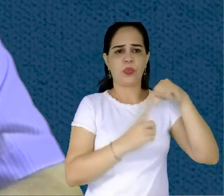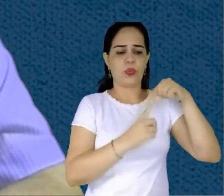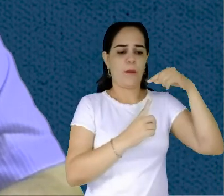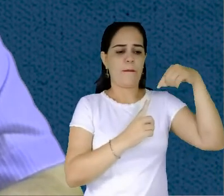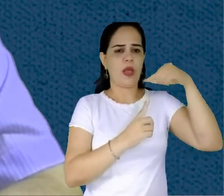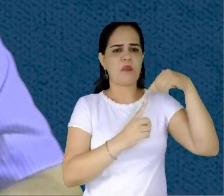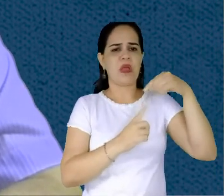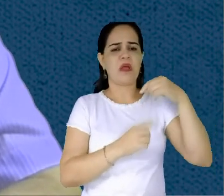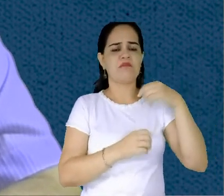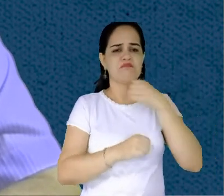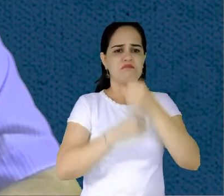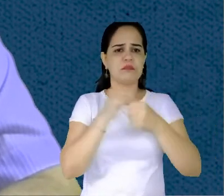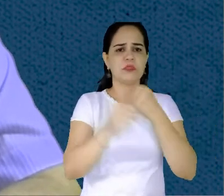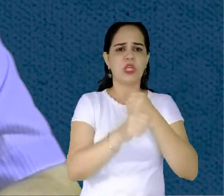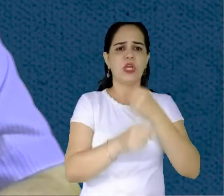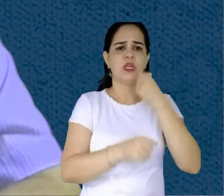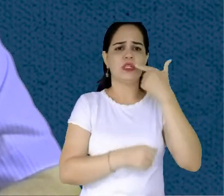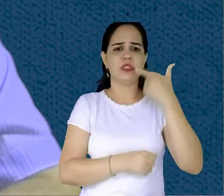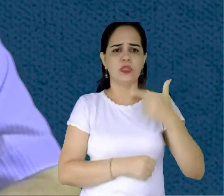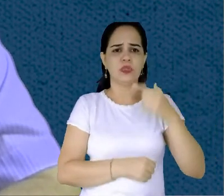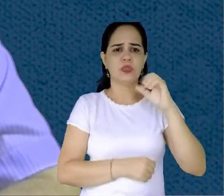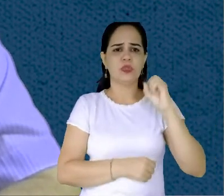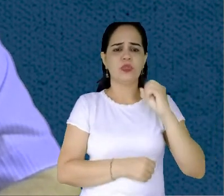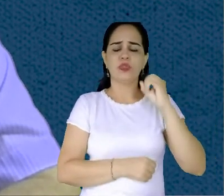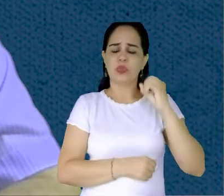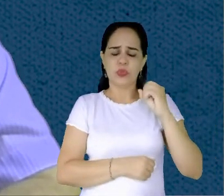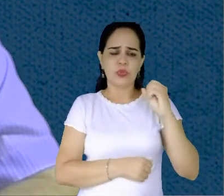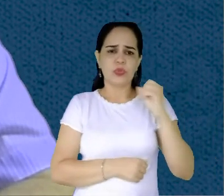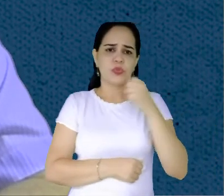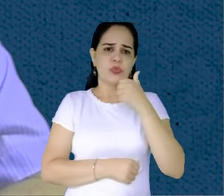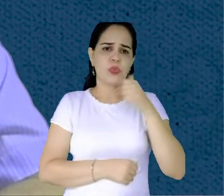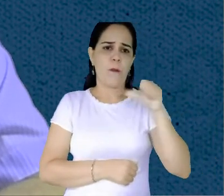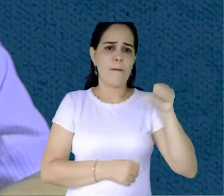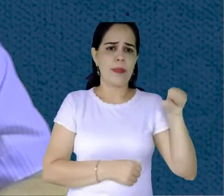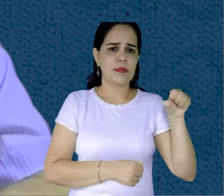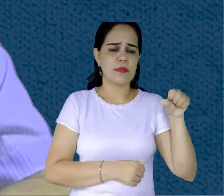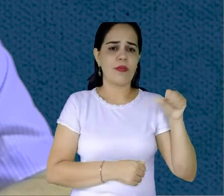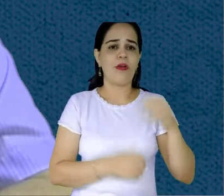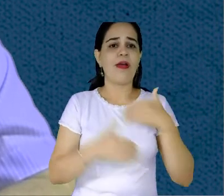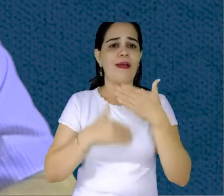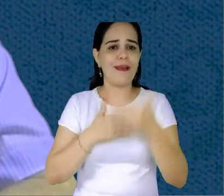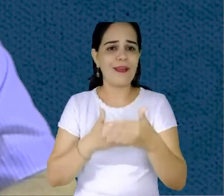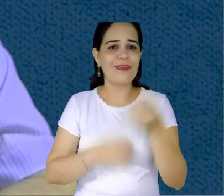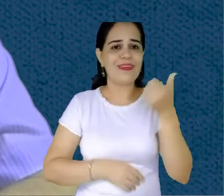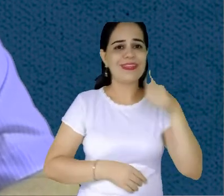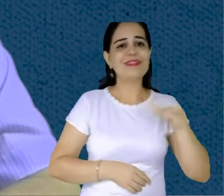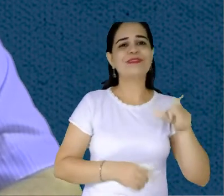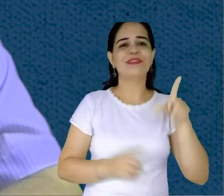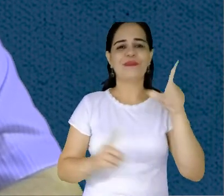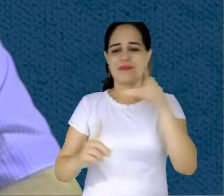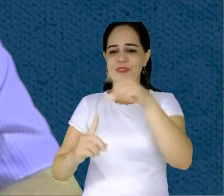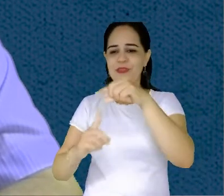O rito de canonização dos 10 beatos, 5 religiosos italianos, que são